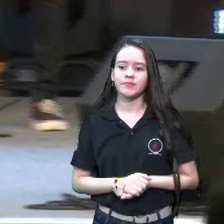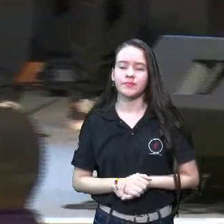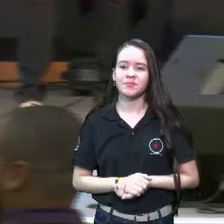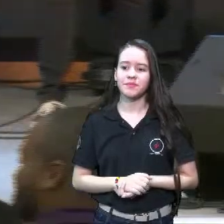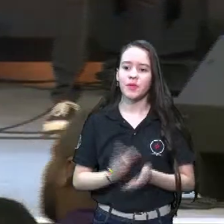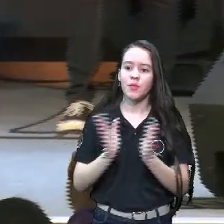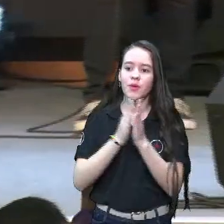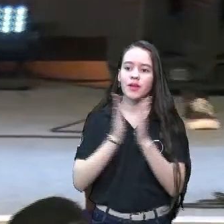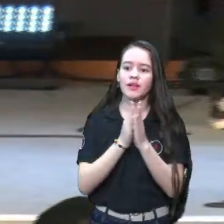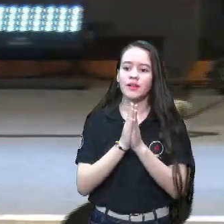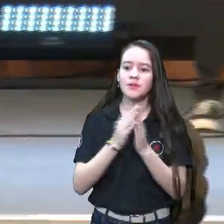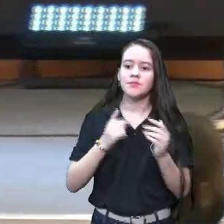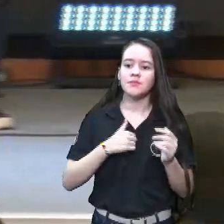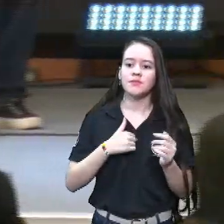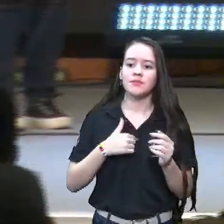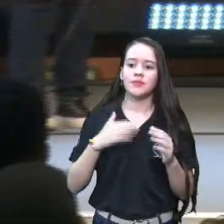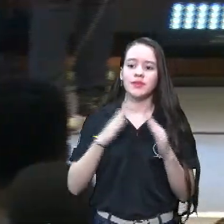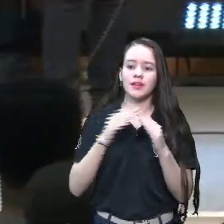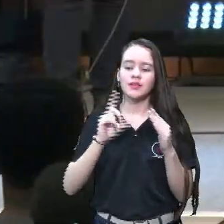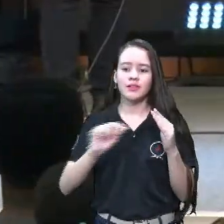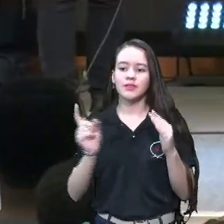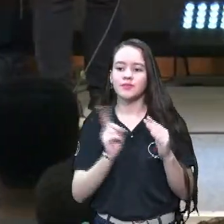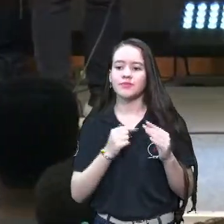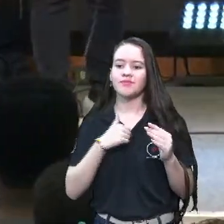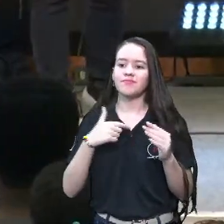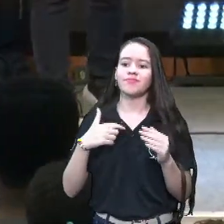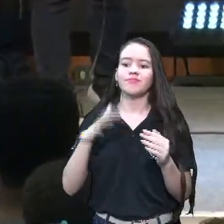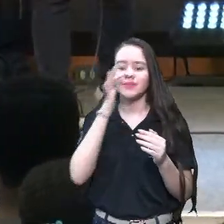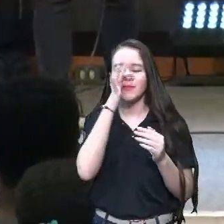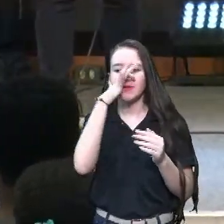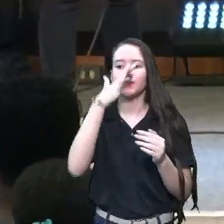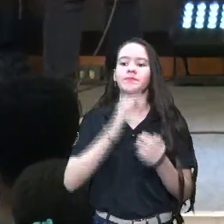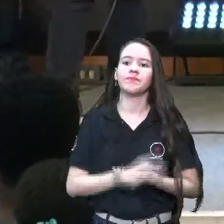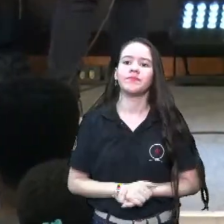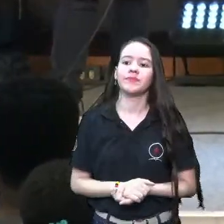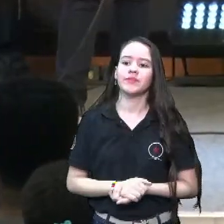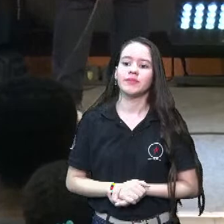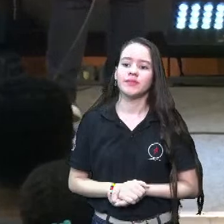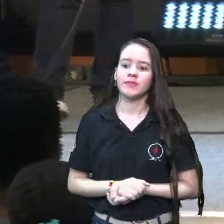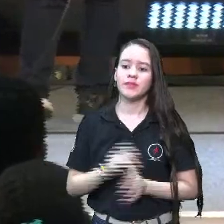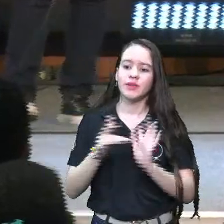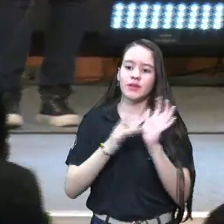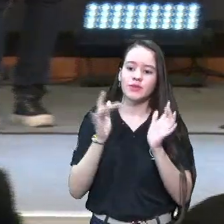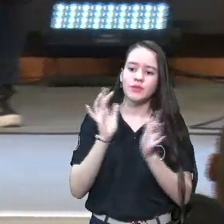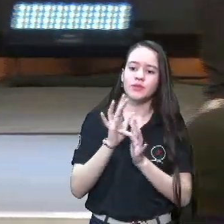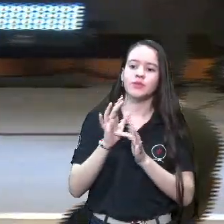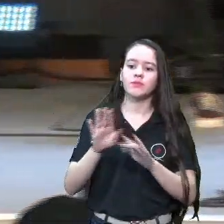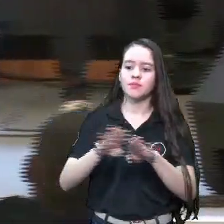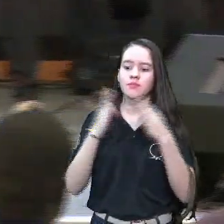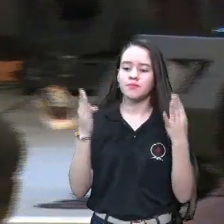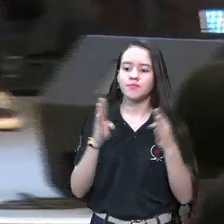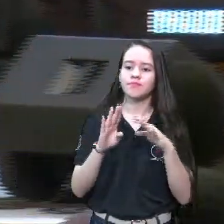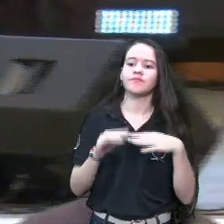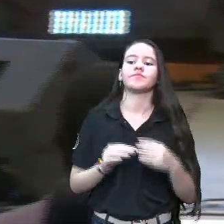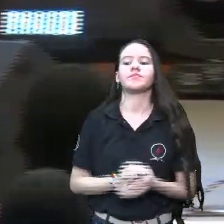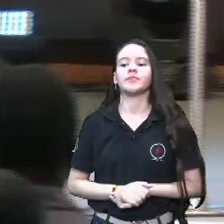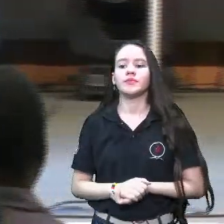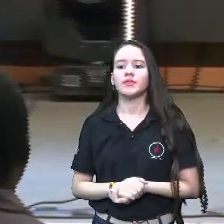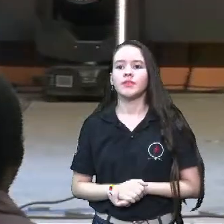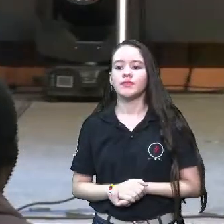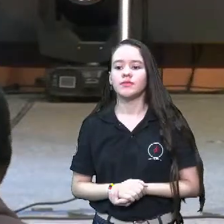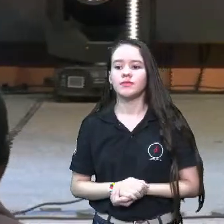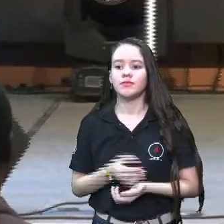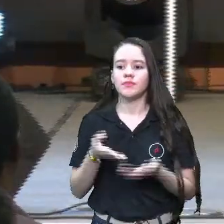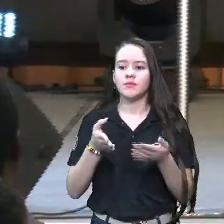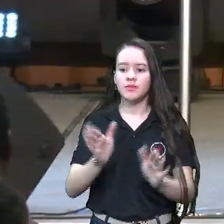orando para eu não sair de casa. Eu forcei uma barra e saí, falaram de Jesus na porta, falaram de Jesus no caminho, e agora na porta do inferno eu vou